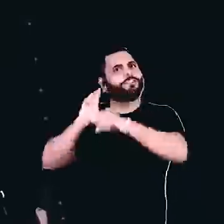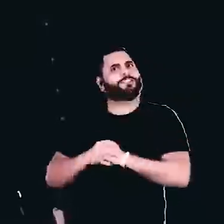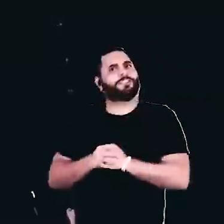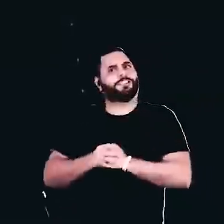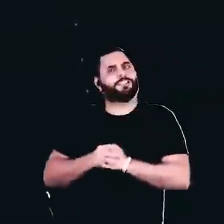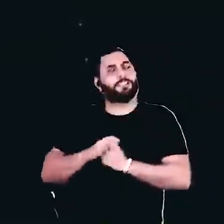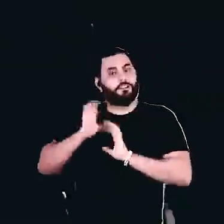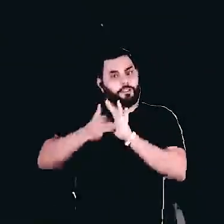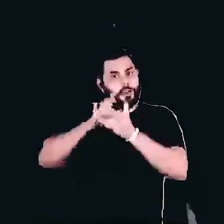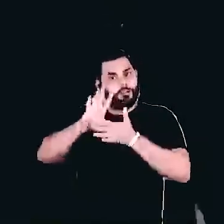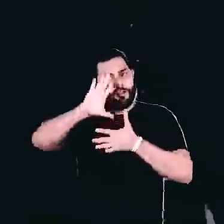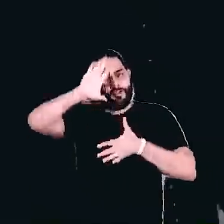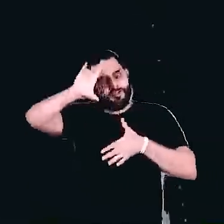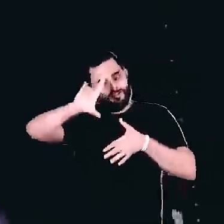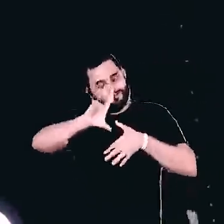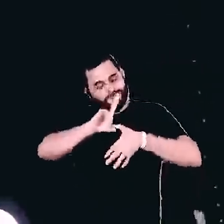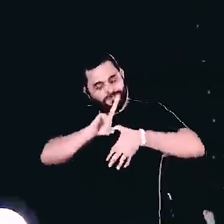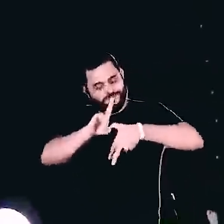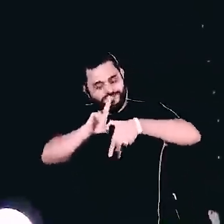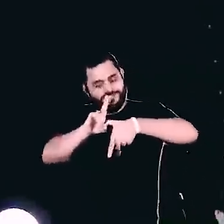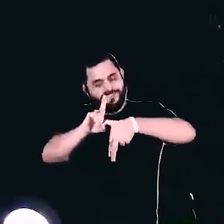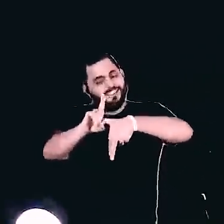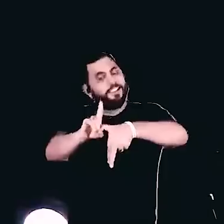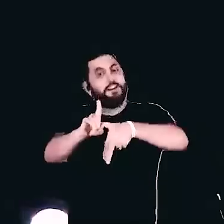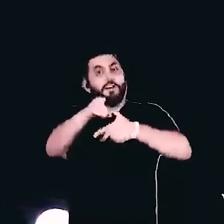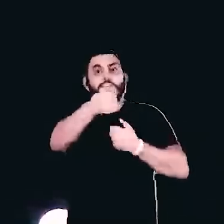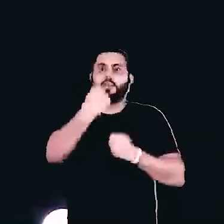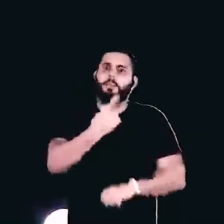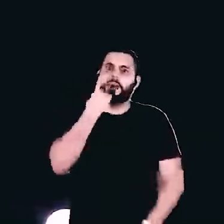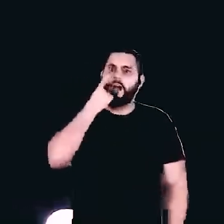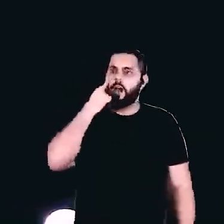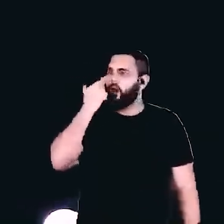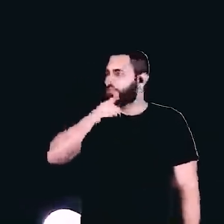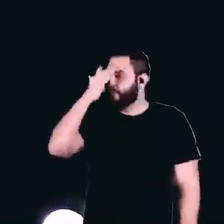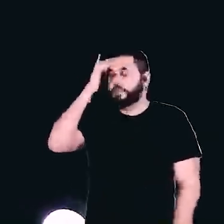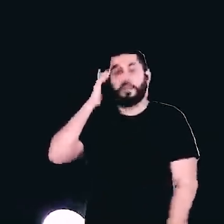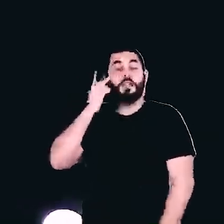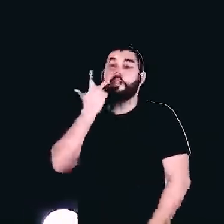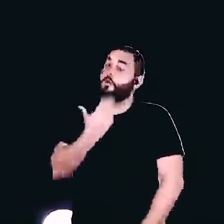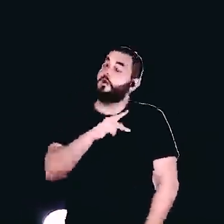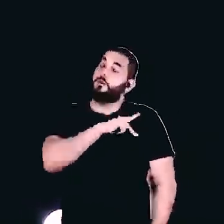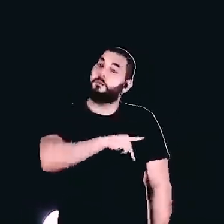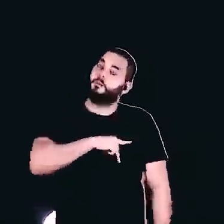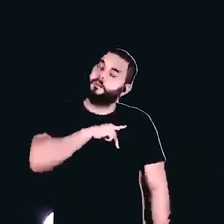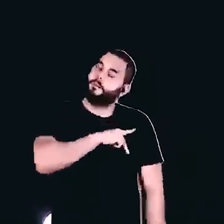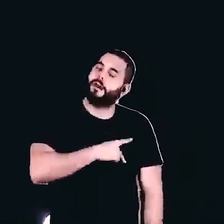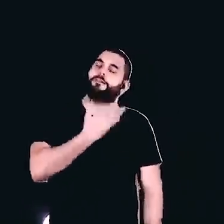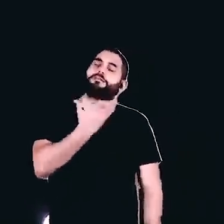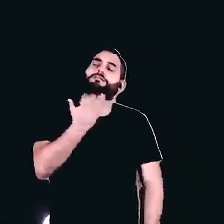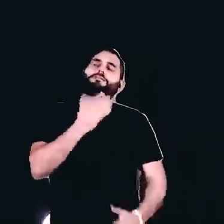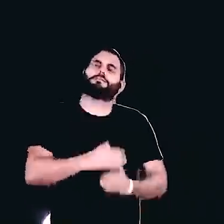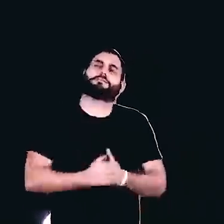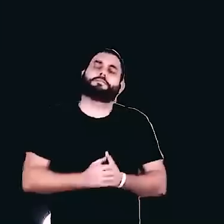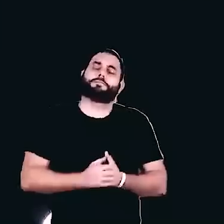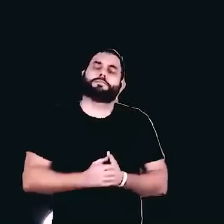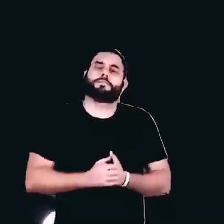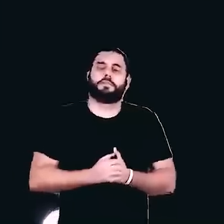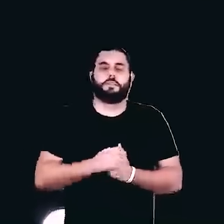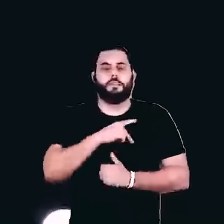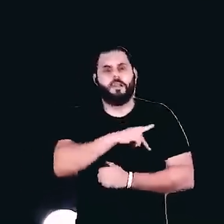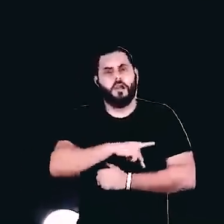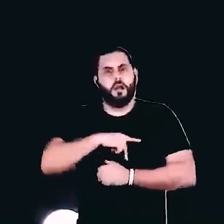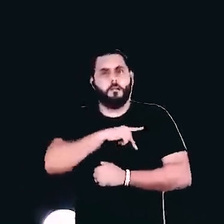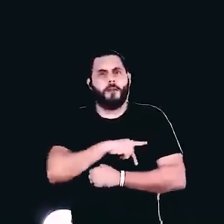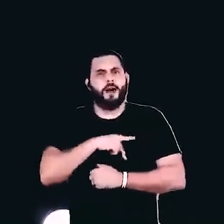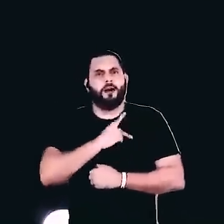dá a mão. É com esse mesmo olhar que a gente precisa olhar para as outras pessoas, com o olhar que o apóstolo Paulo viu. Ele não somente não